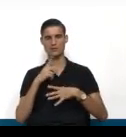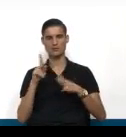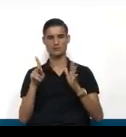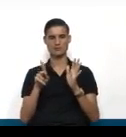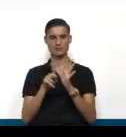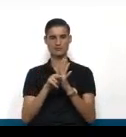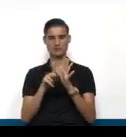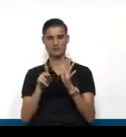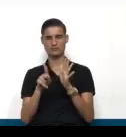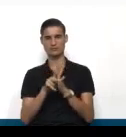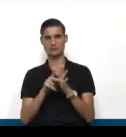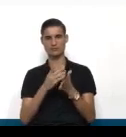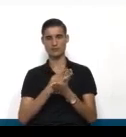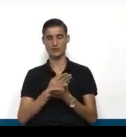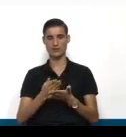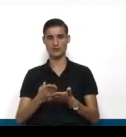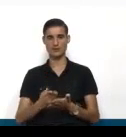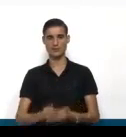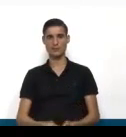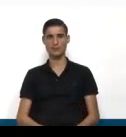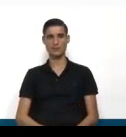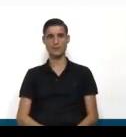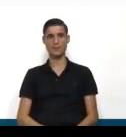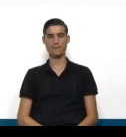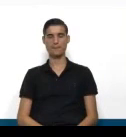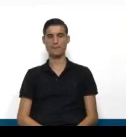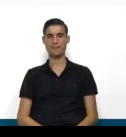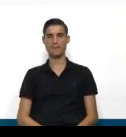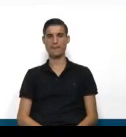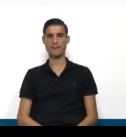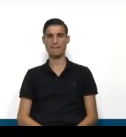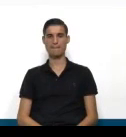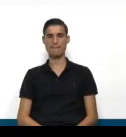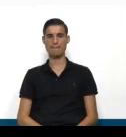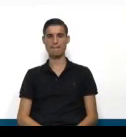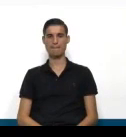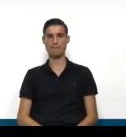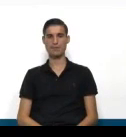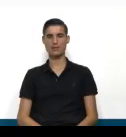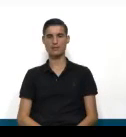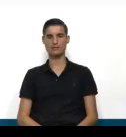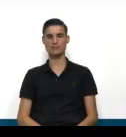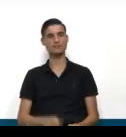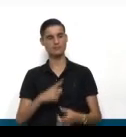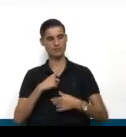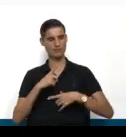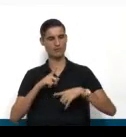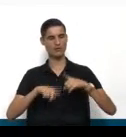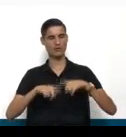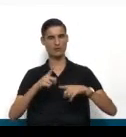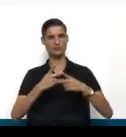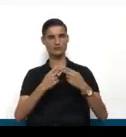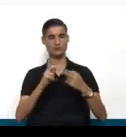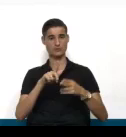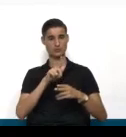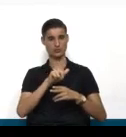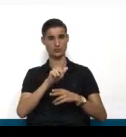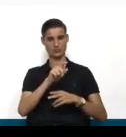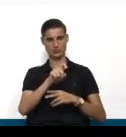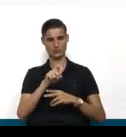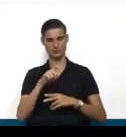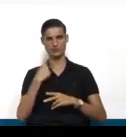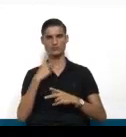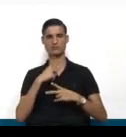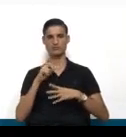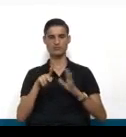que considerar logo no início. Opa, voltando. Em muitas situações, a função g de x